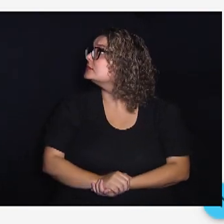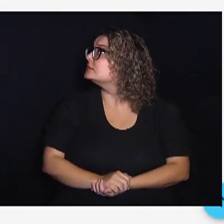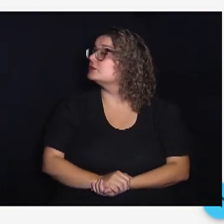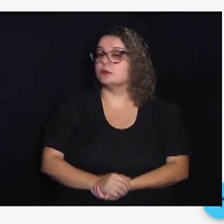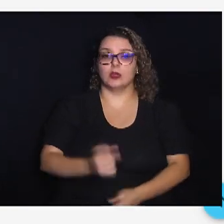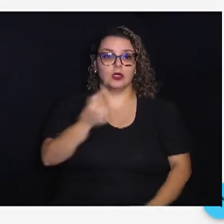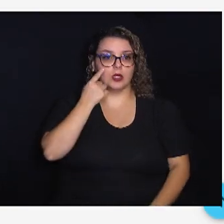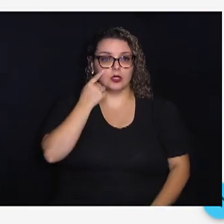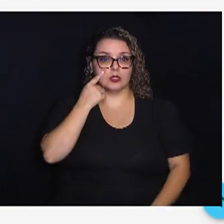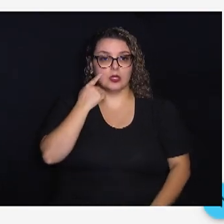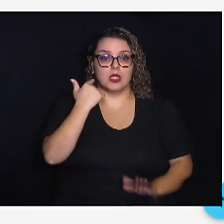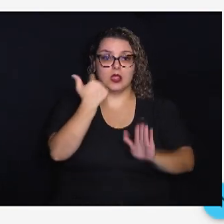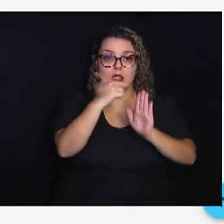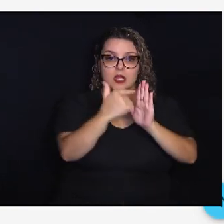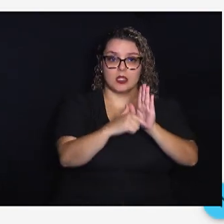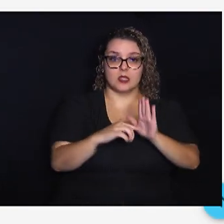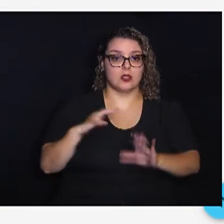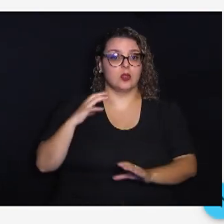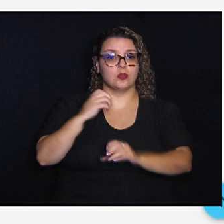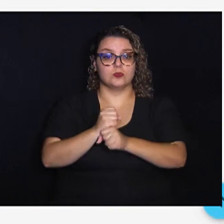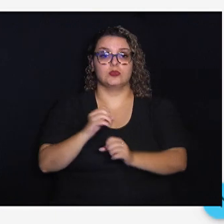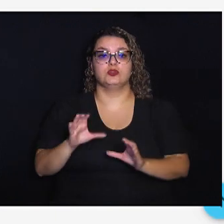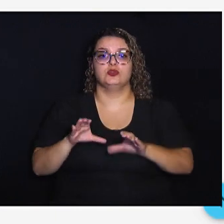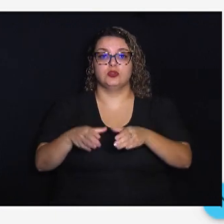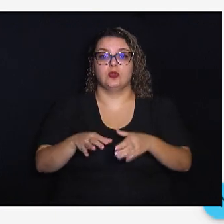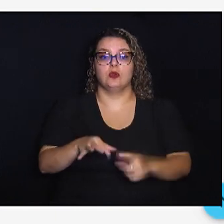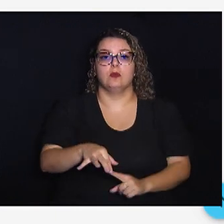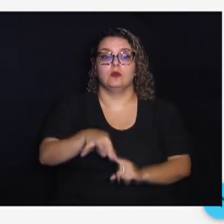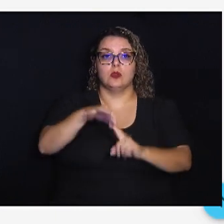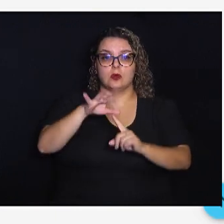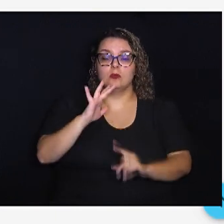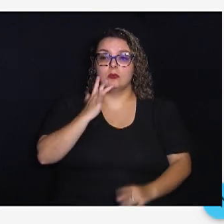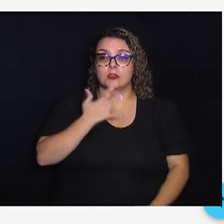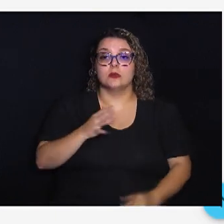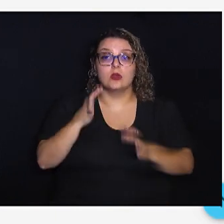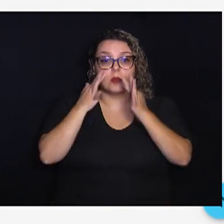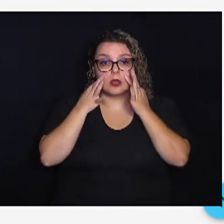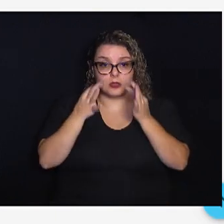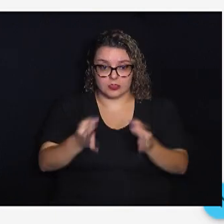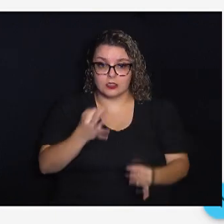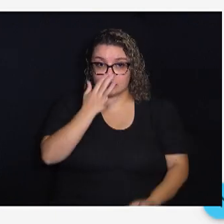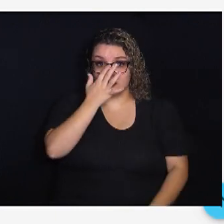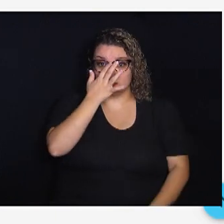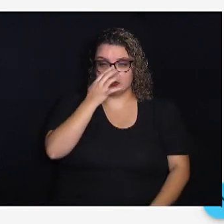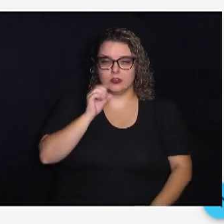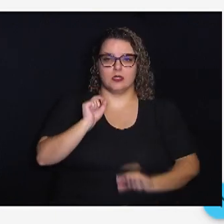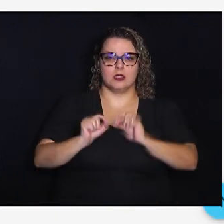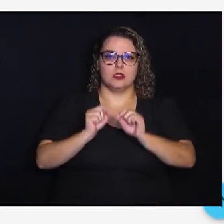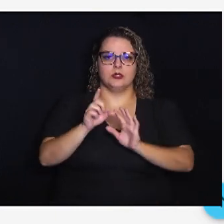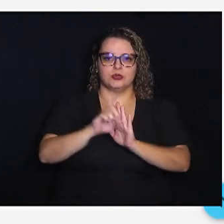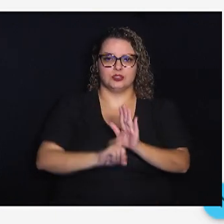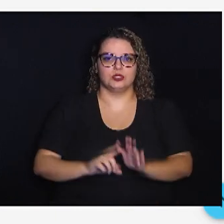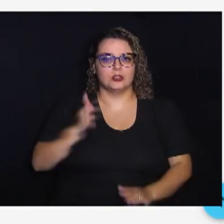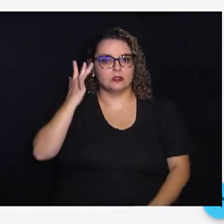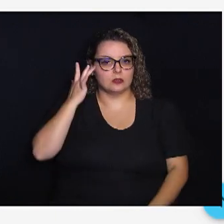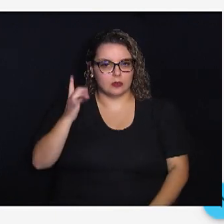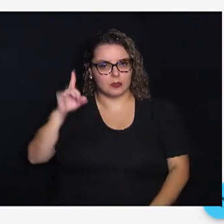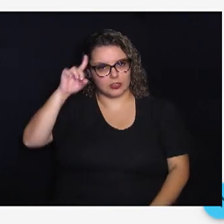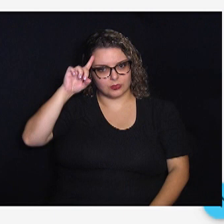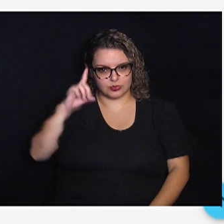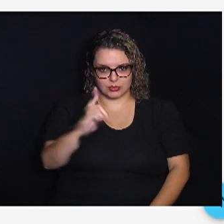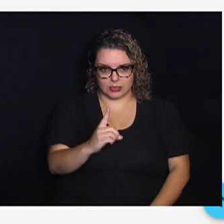ó, lista completa de grupos prioritários. Então, atenção, hein? Quem tem direito a tomar a vacina amanhã neste dia